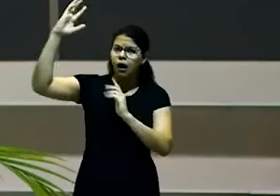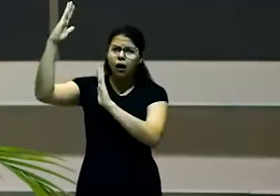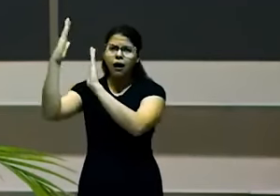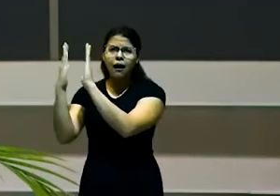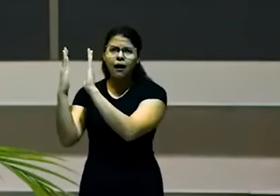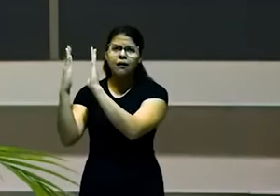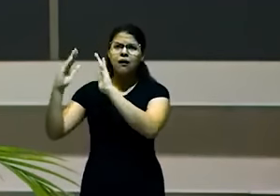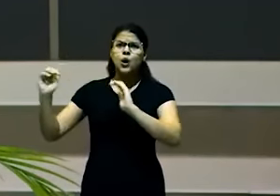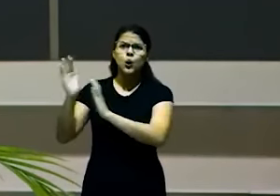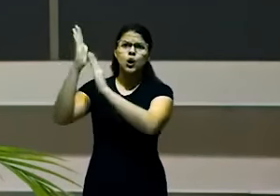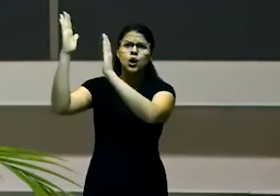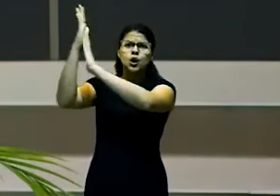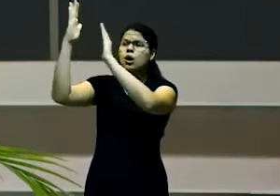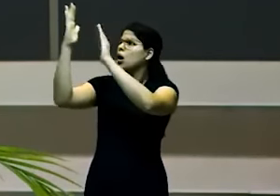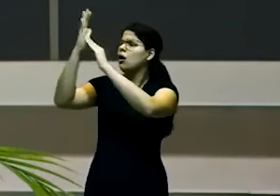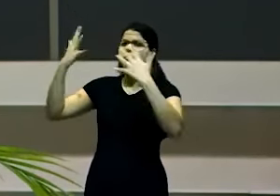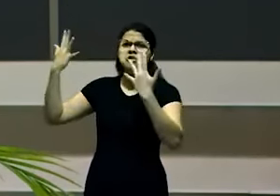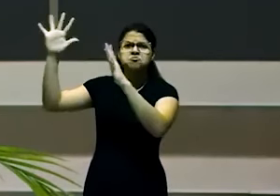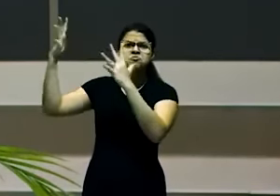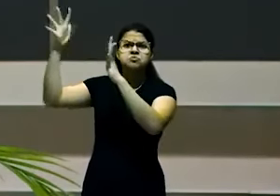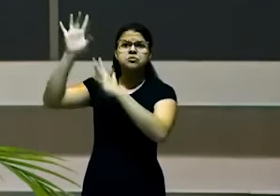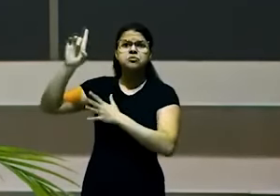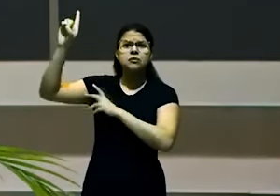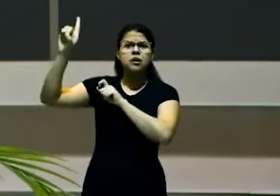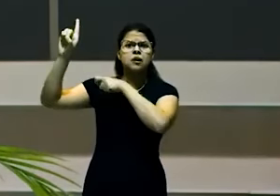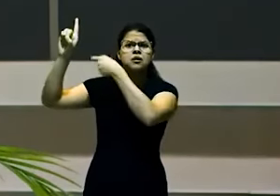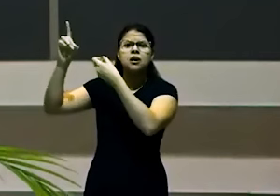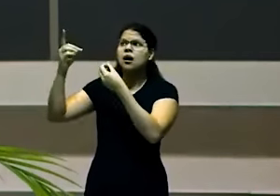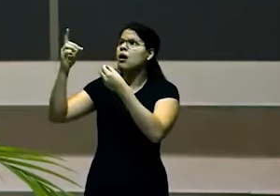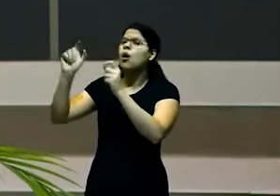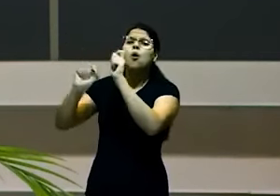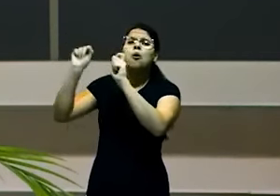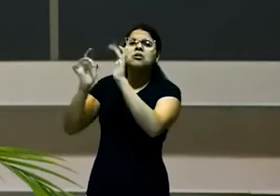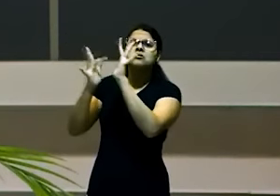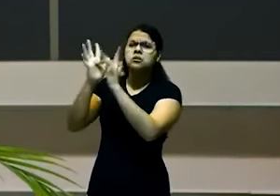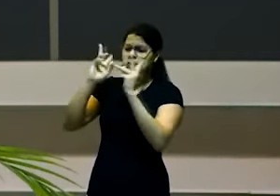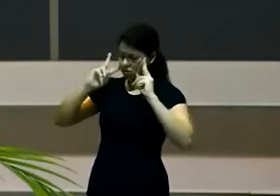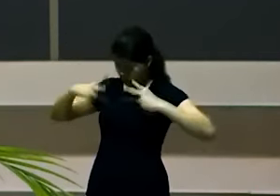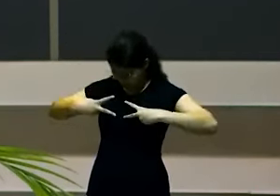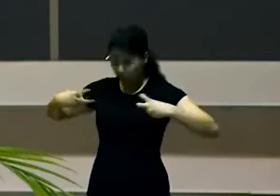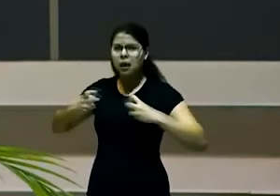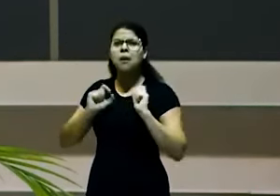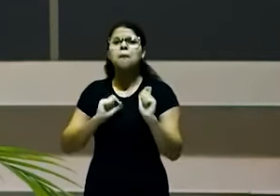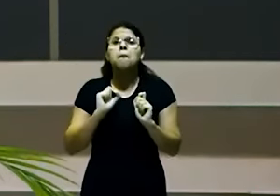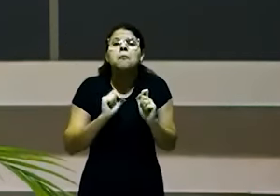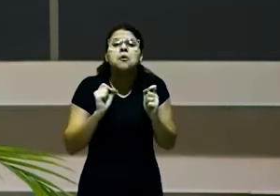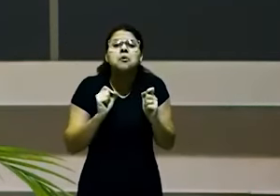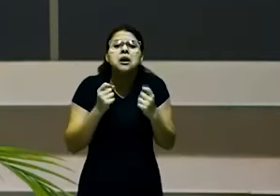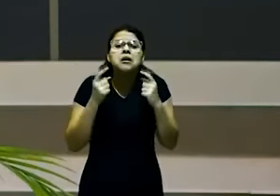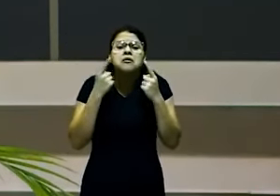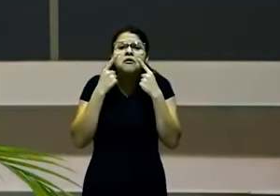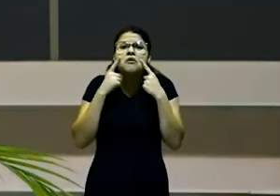louvando e engrandecendo o nome dele o que foi que Jesus achou em você